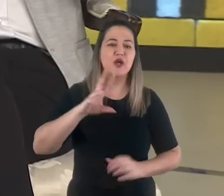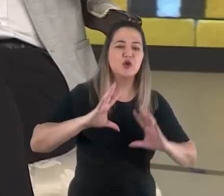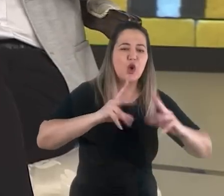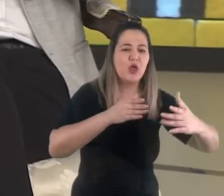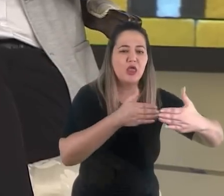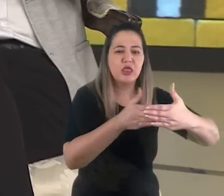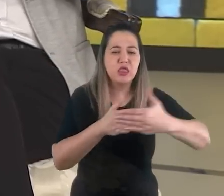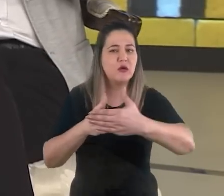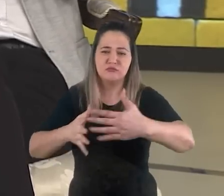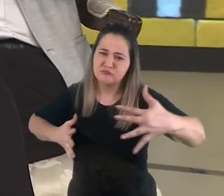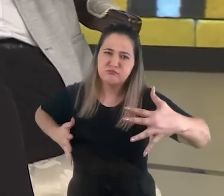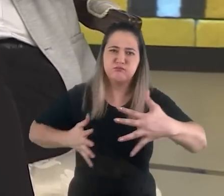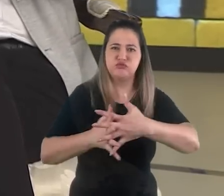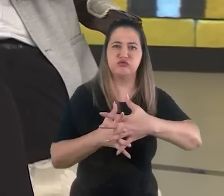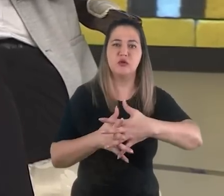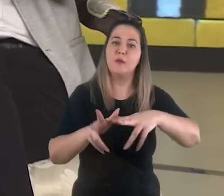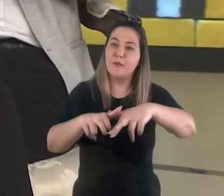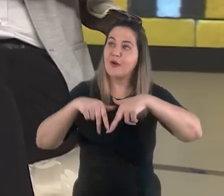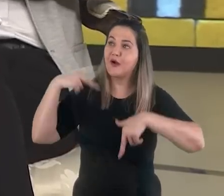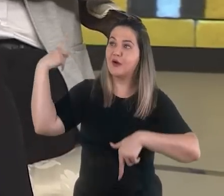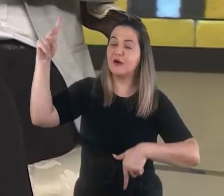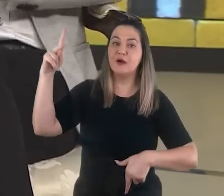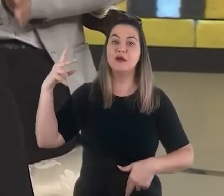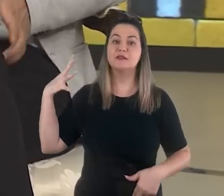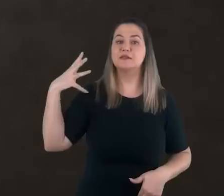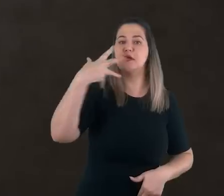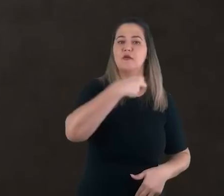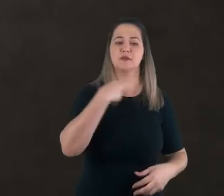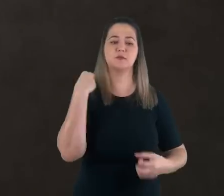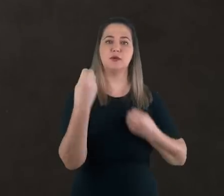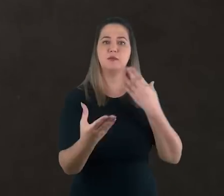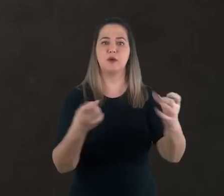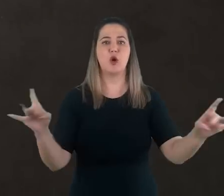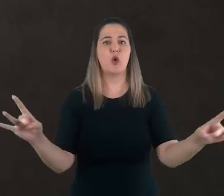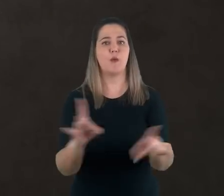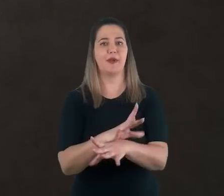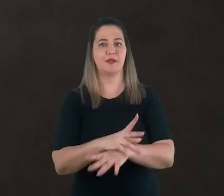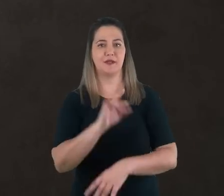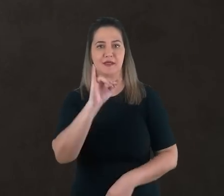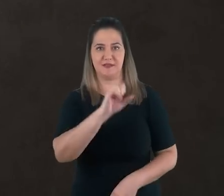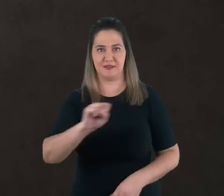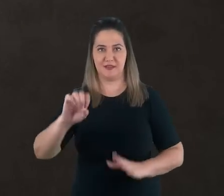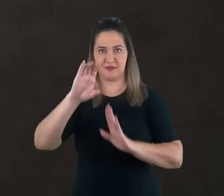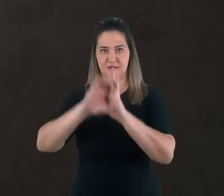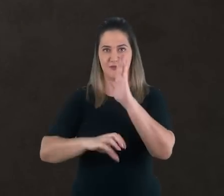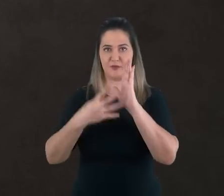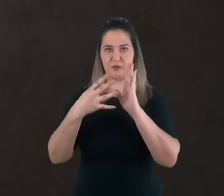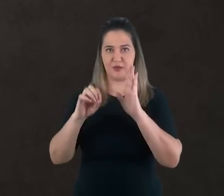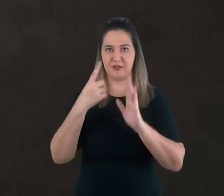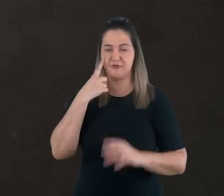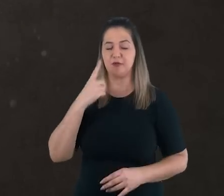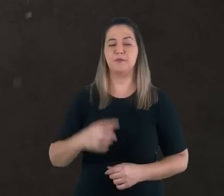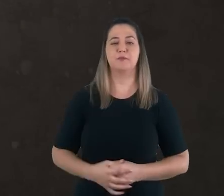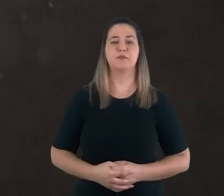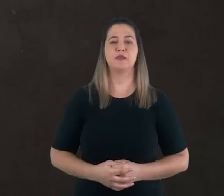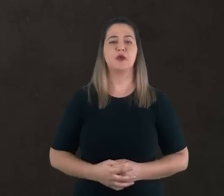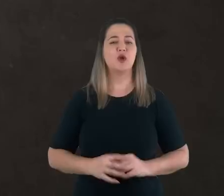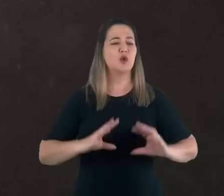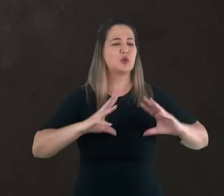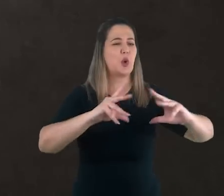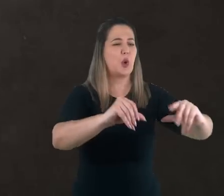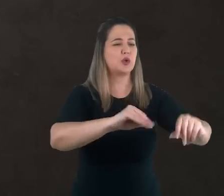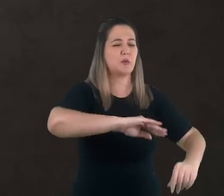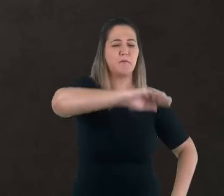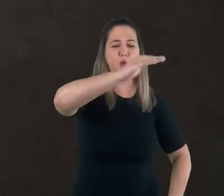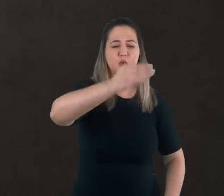da sua redenção, quando a sua salvação for completa. Isaías 40, verso 4 diz, e toda montanha e colina